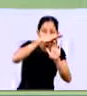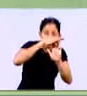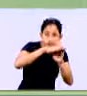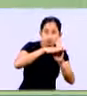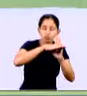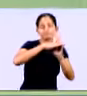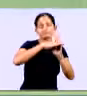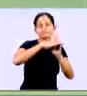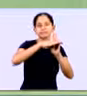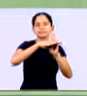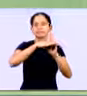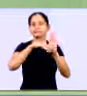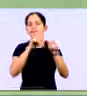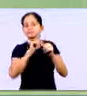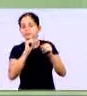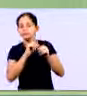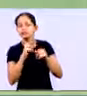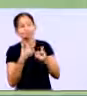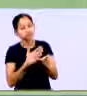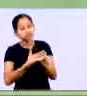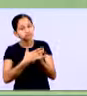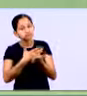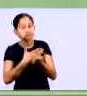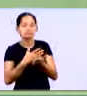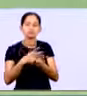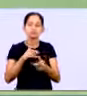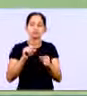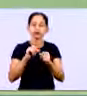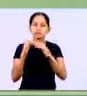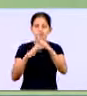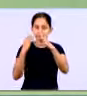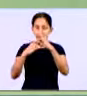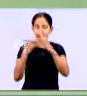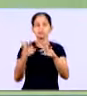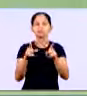diversas contas que cada organização tem uma, né? As categorias de